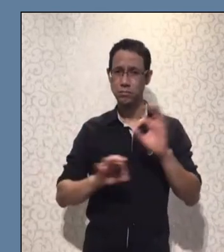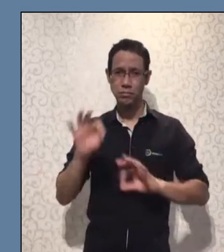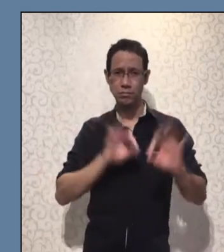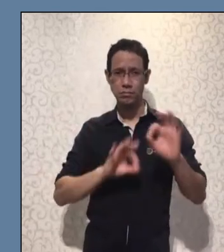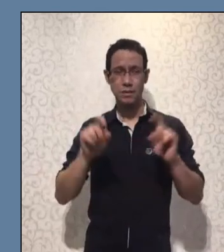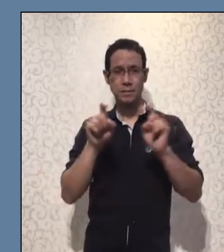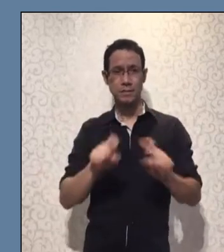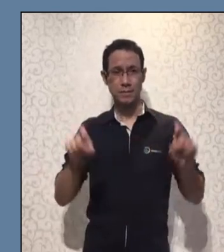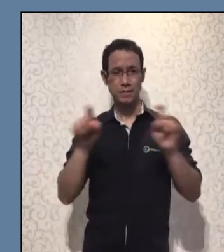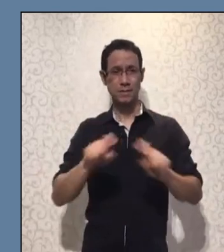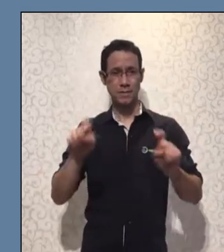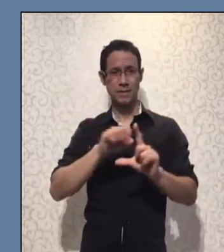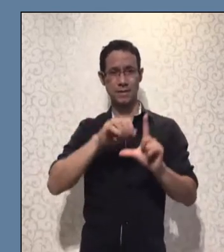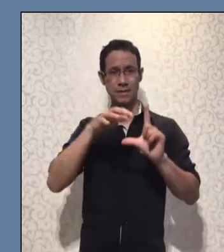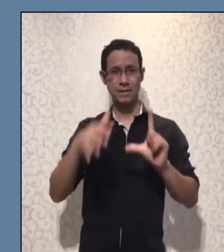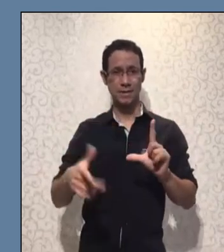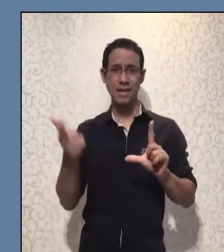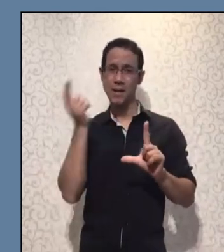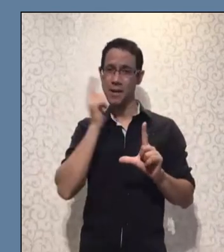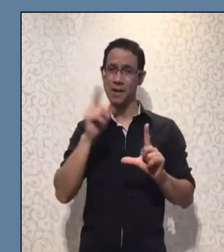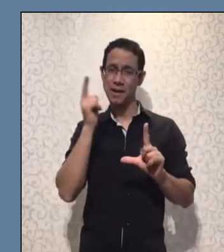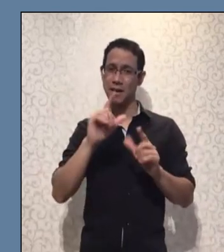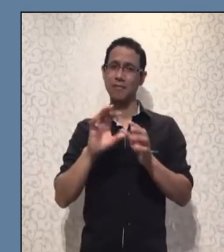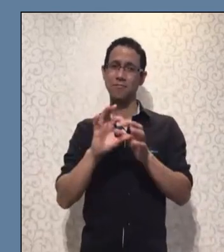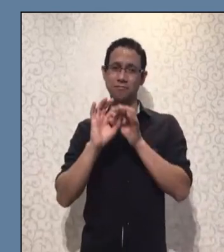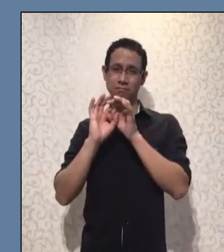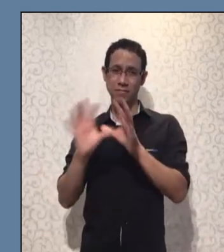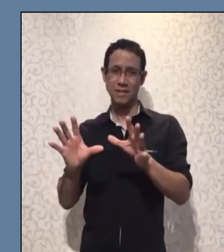à disposição para pesquisas